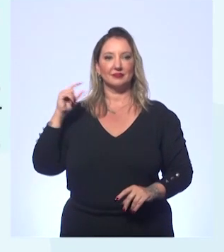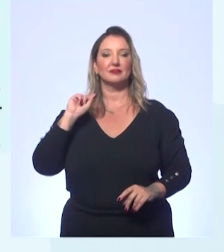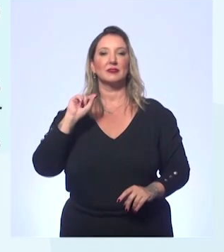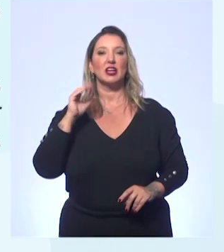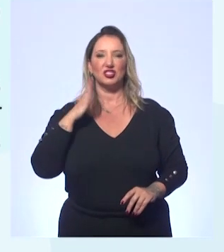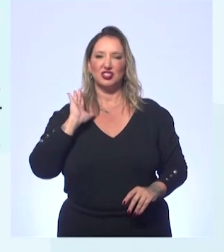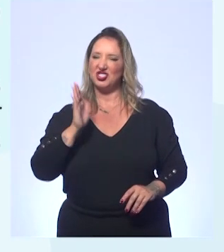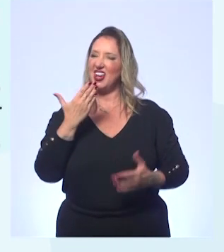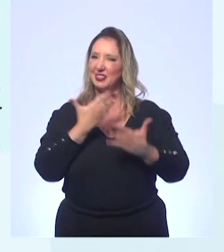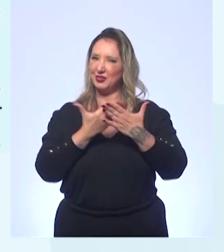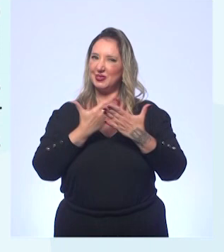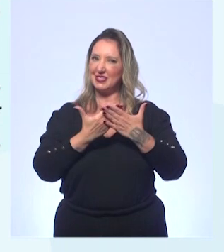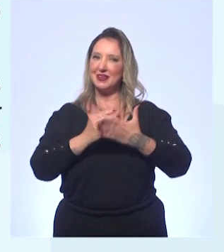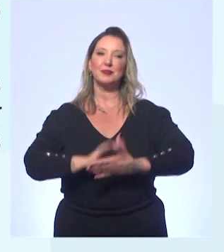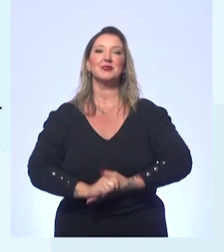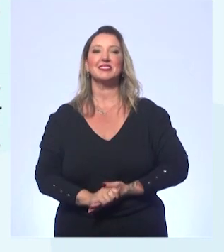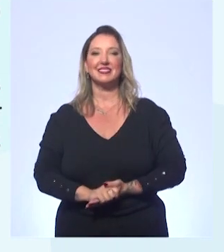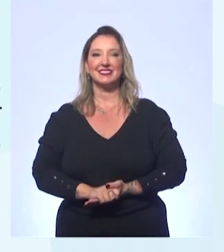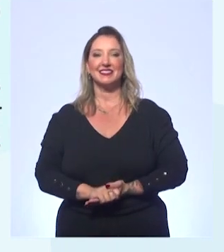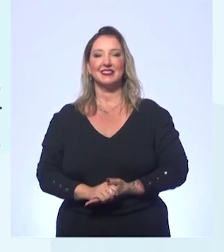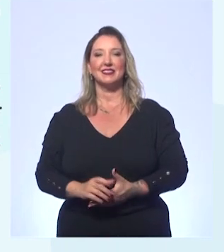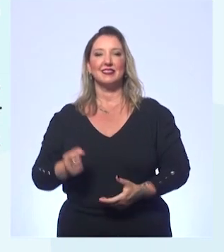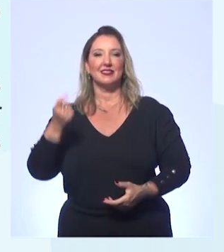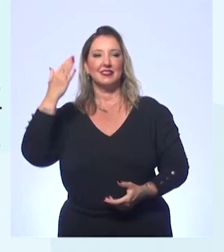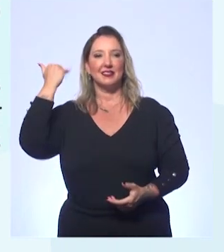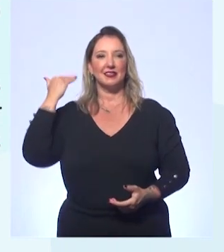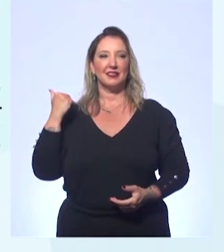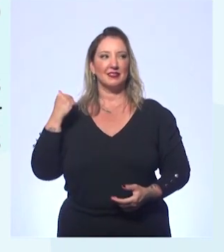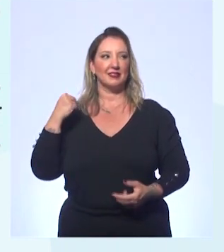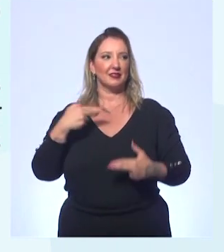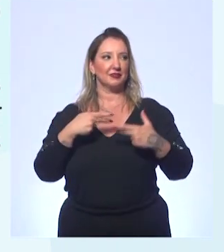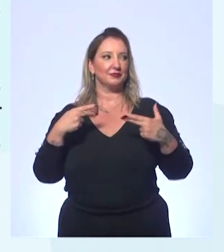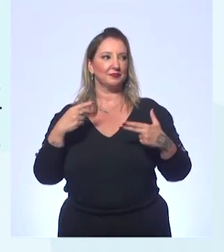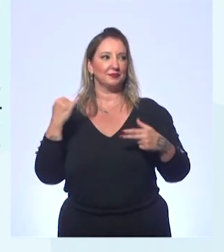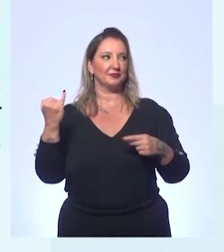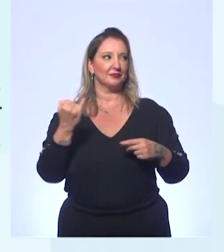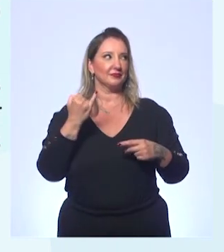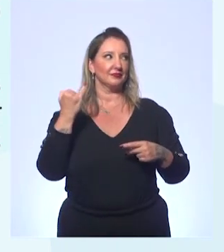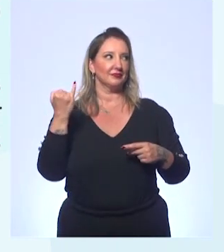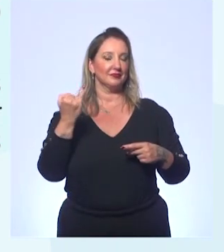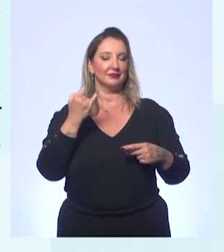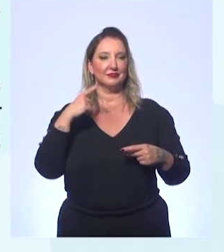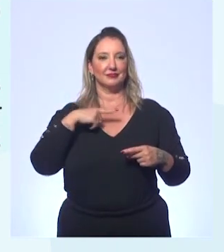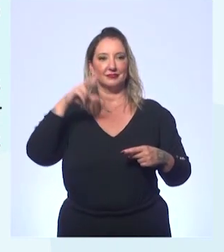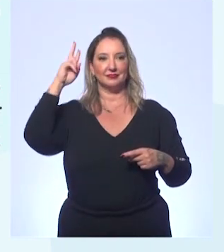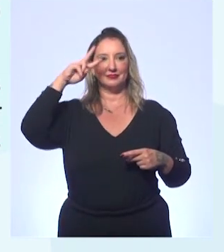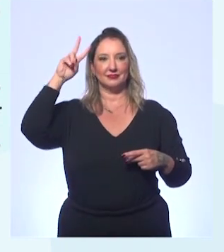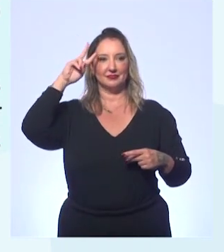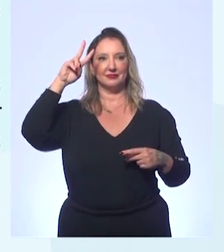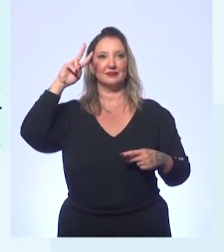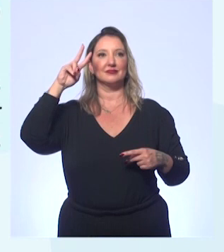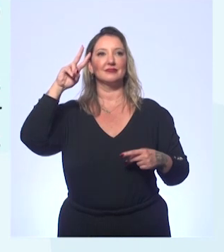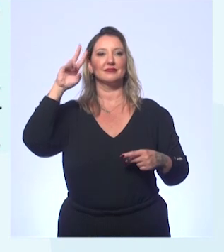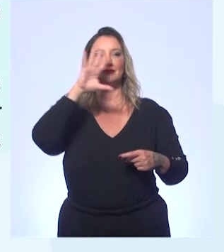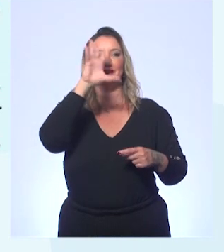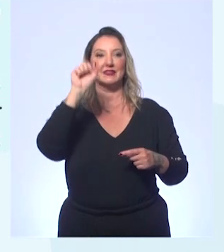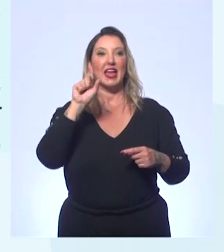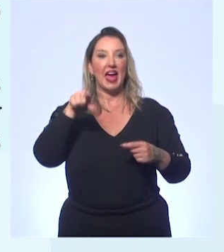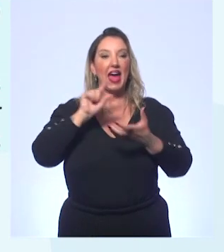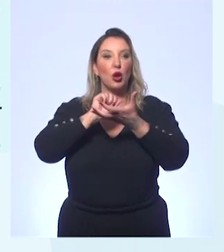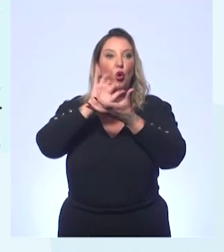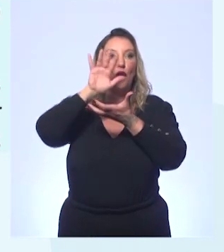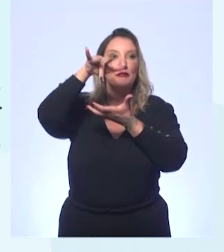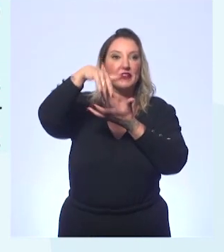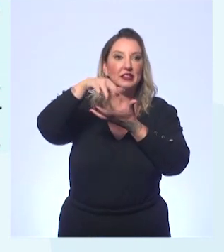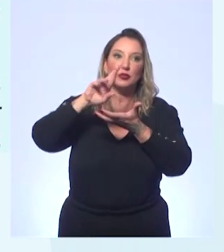já vimos? Então, acho que um dos primeiros pontos aí importantes da nossa aula foi lembrar que a África é um continente,